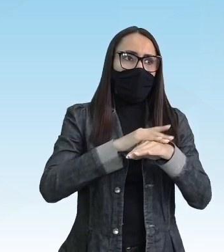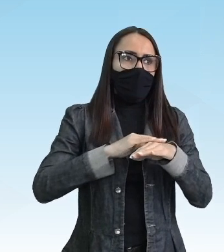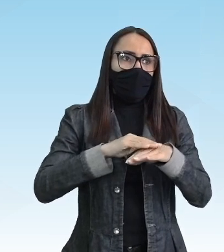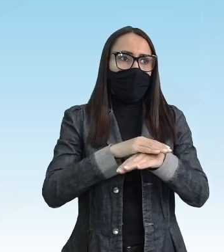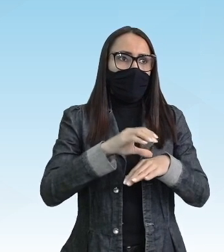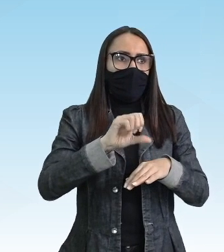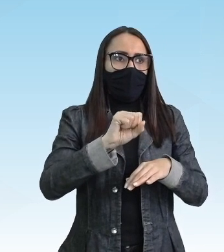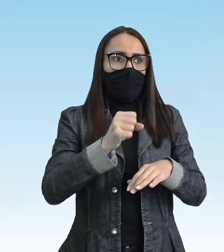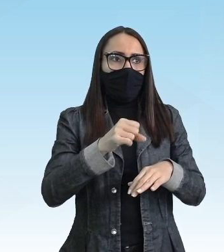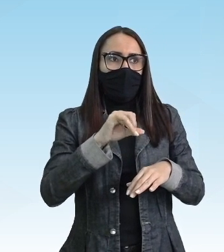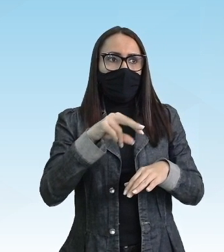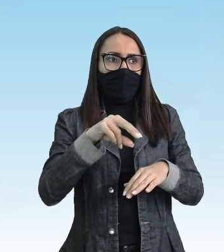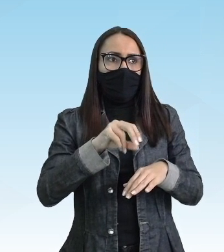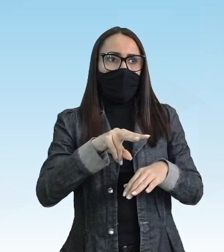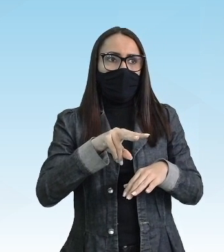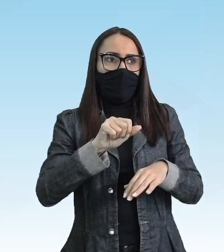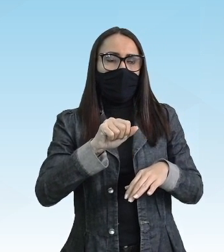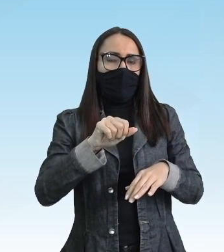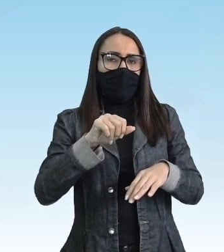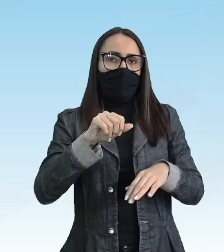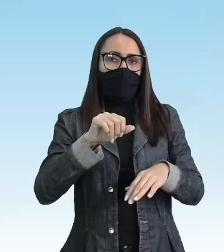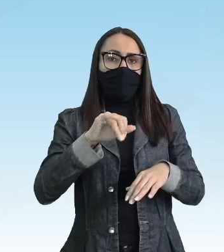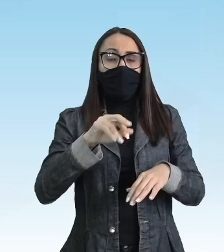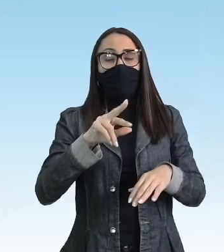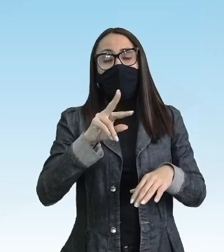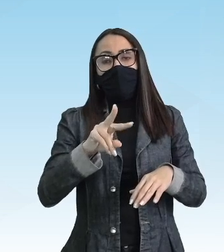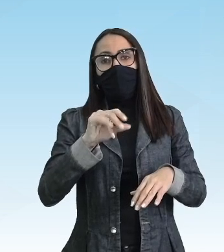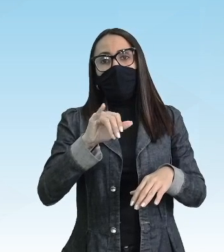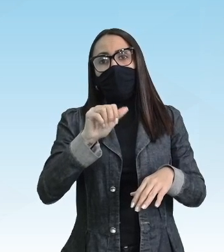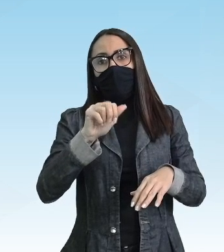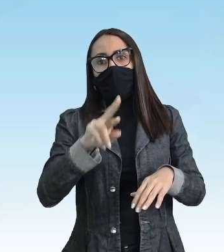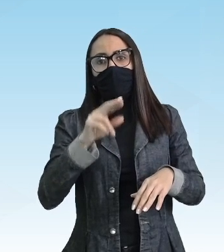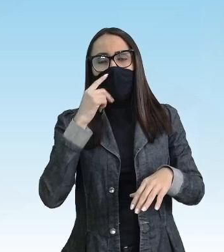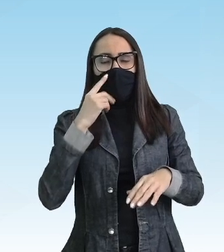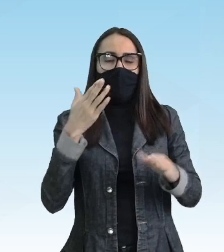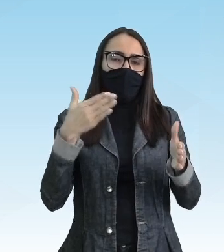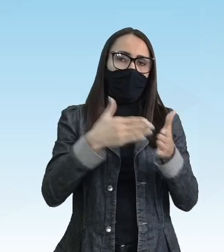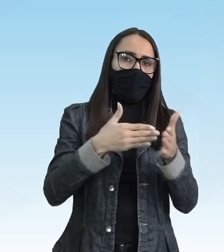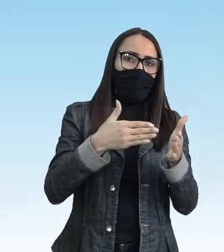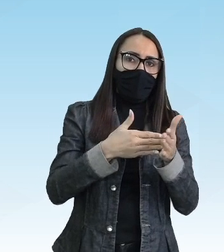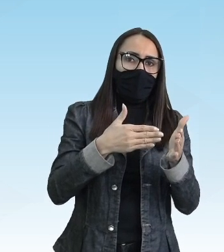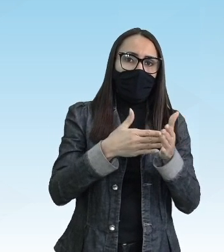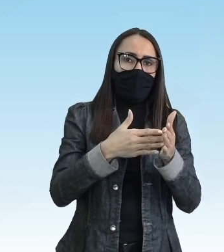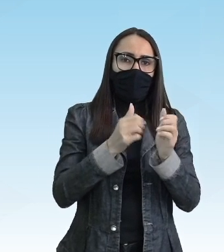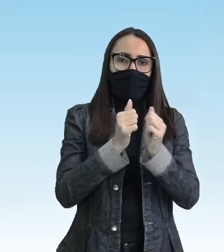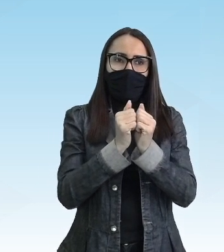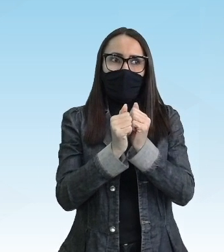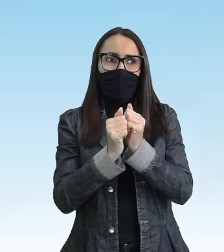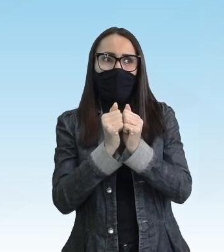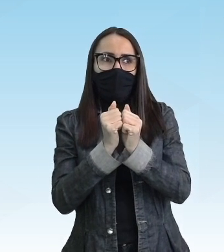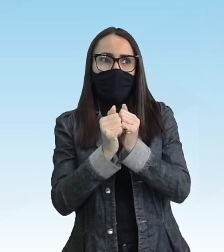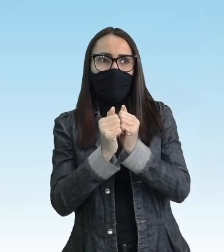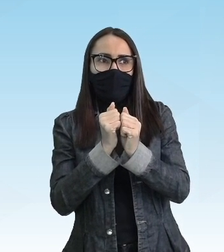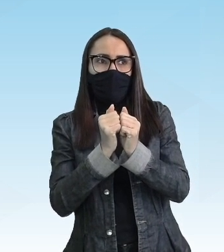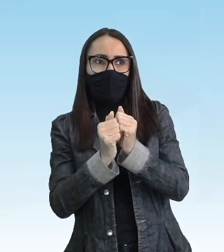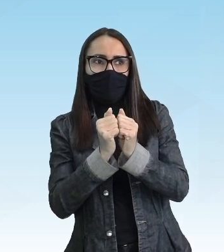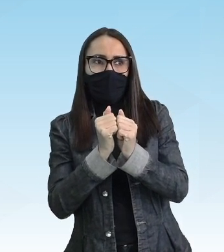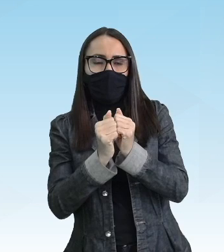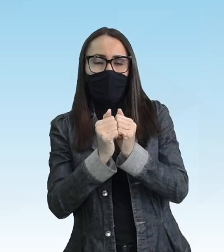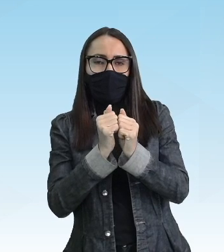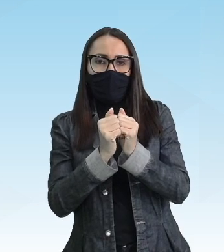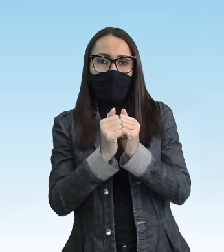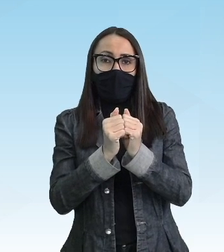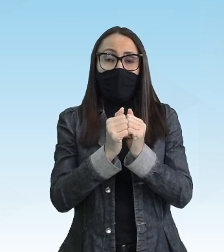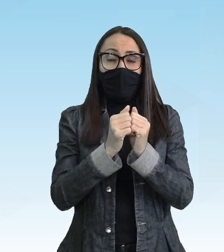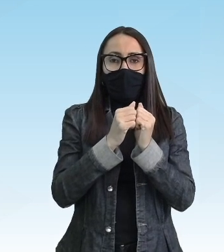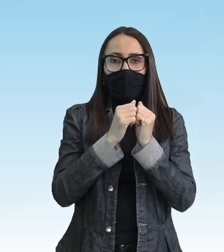sinovial. A cartilagem ali, ela atua impedindo o atrito e o líquido ele funciona